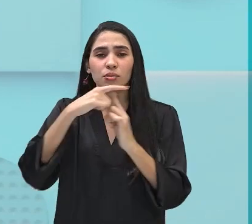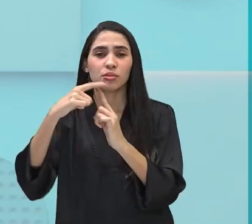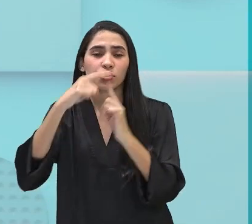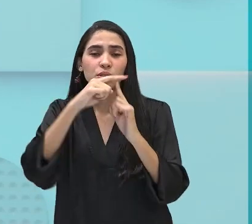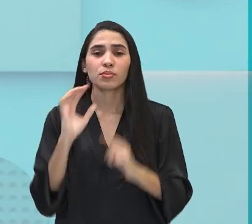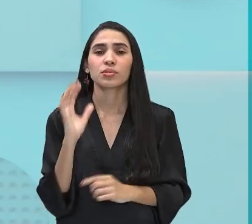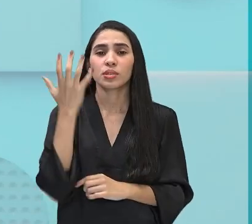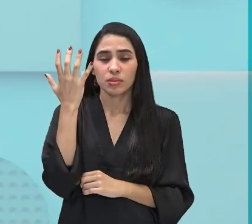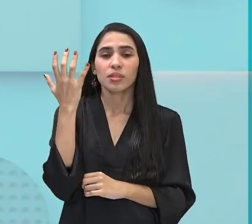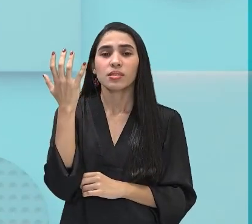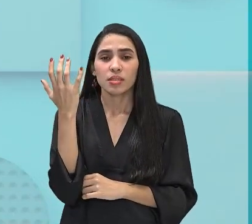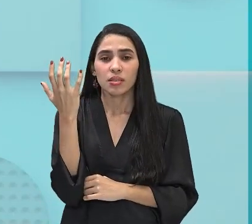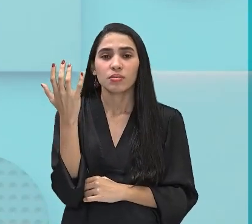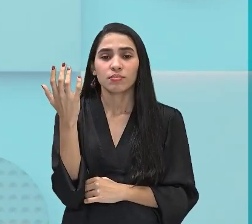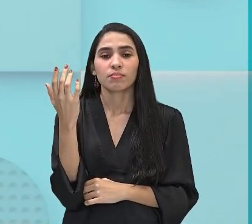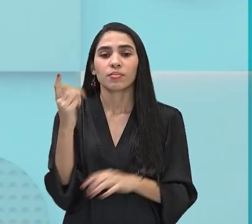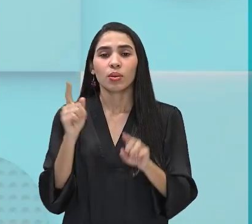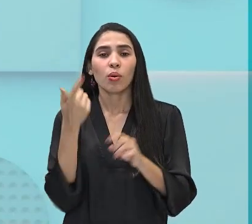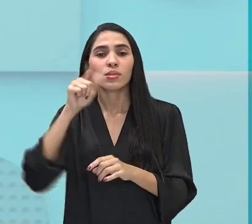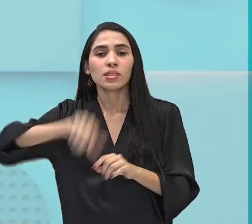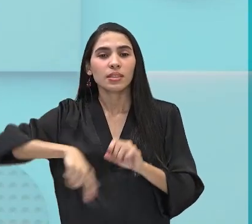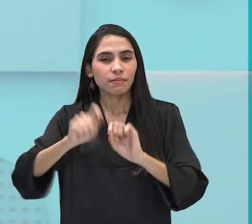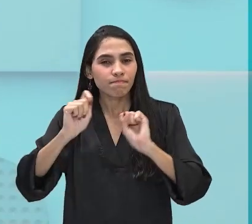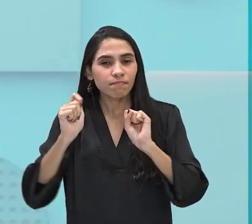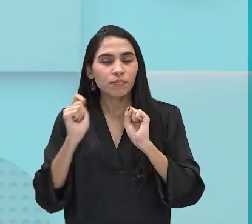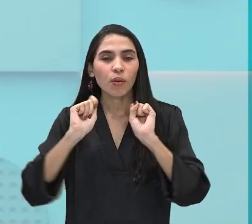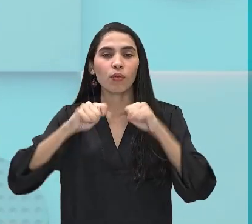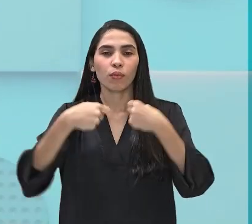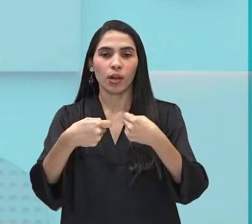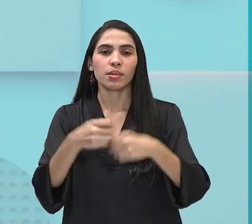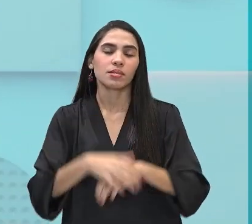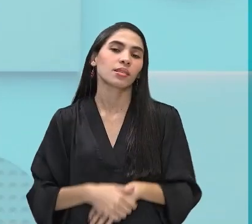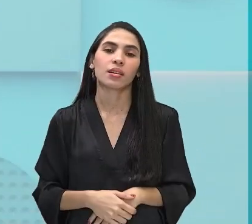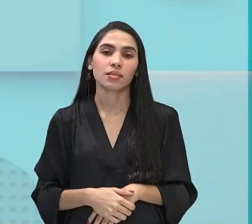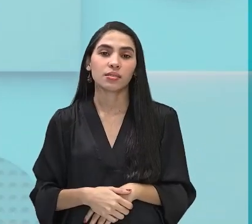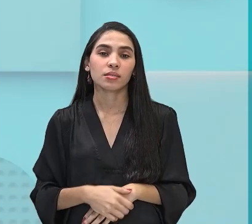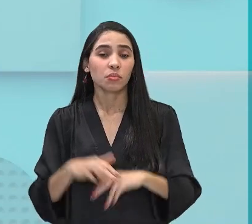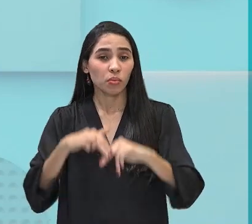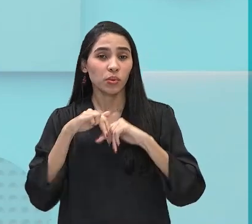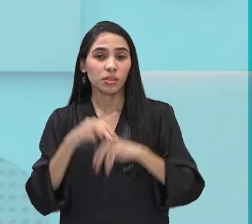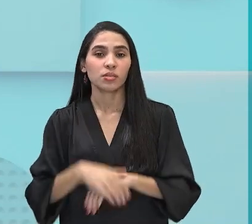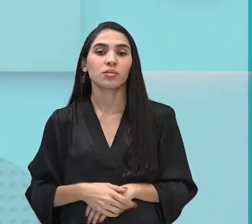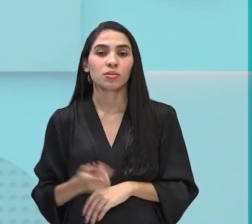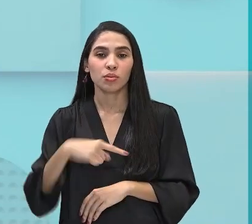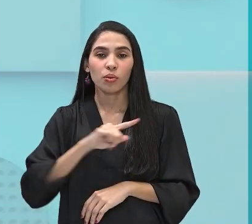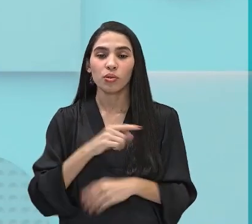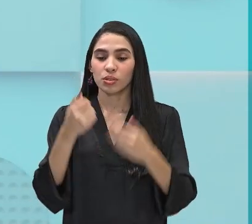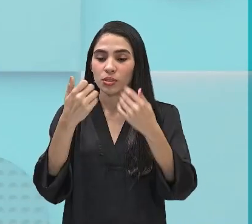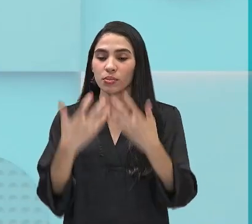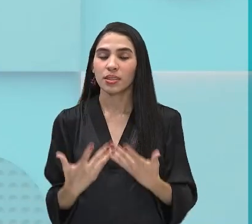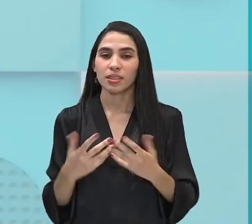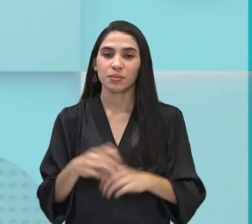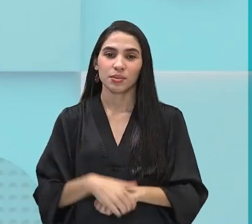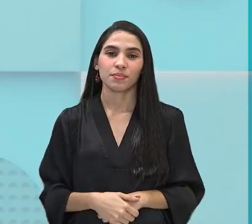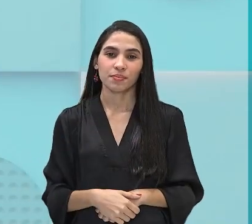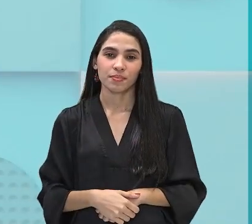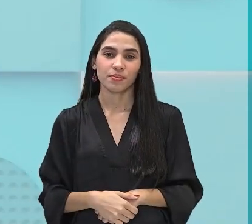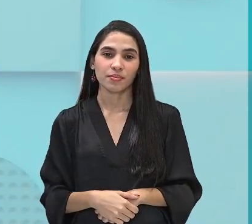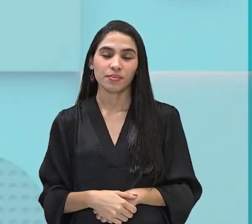o suficiente para tomar o destino nas mãos. Foi só por causa deles que chegamos até aqui.